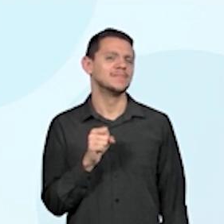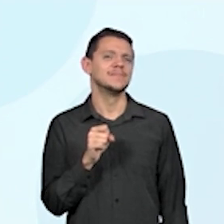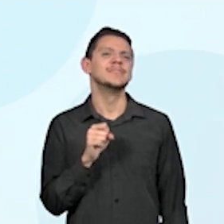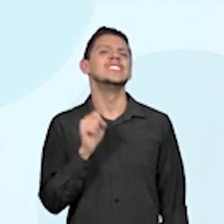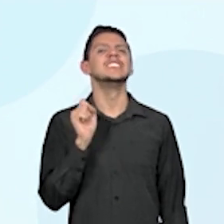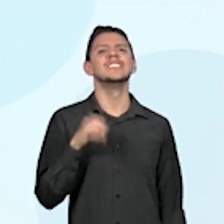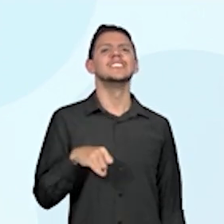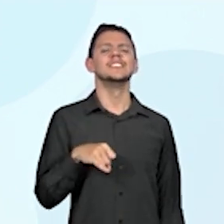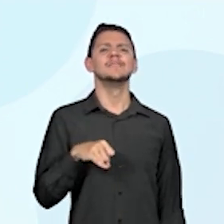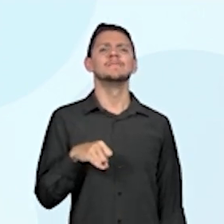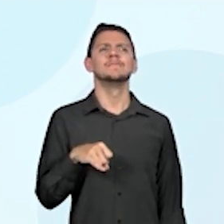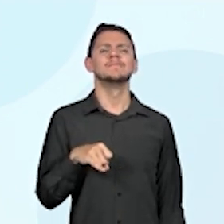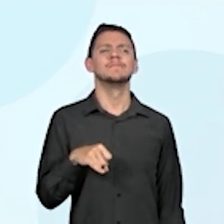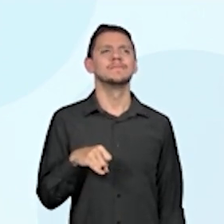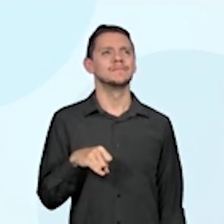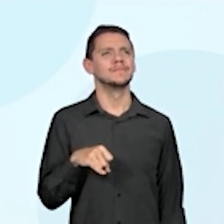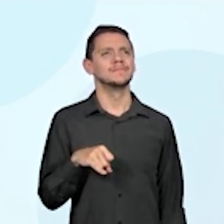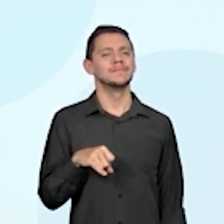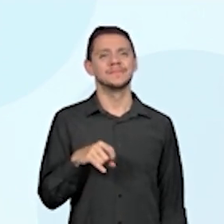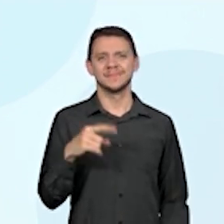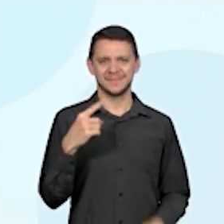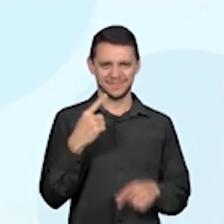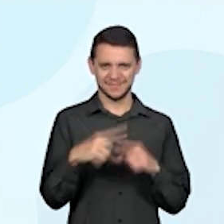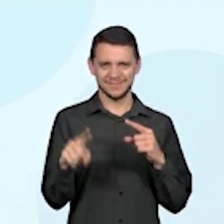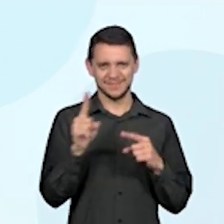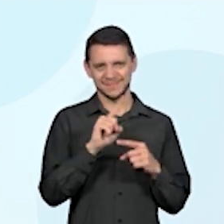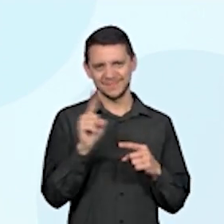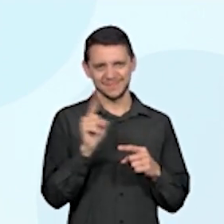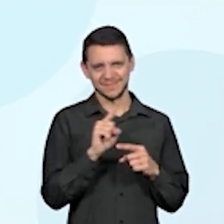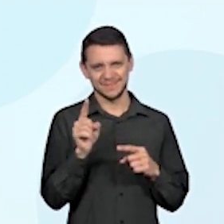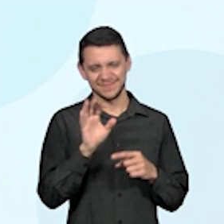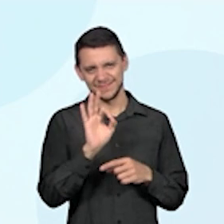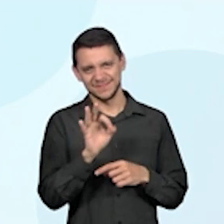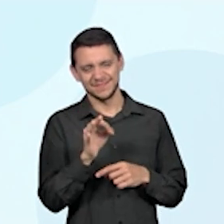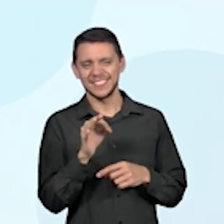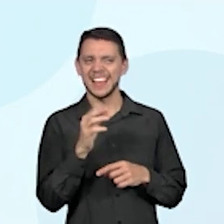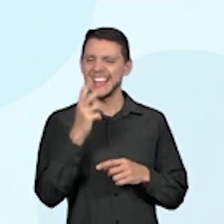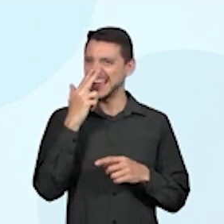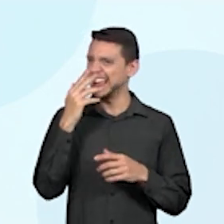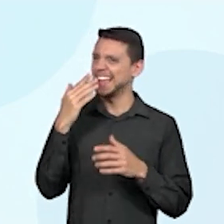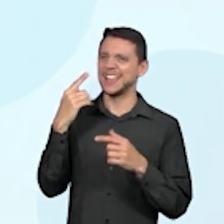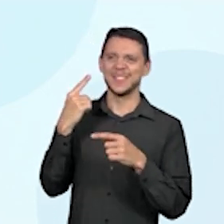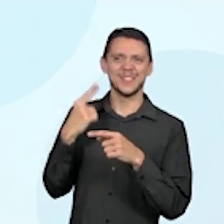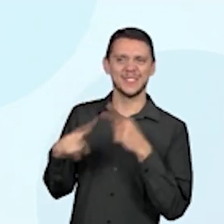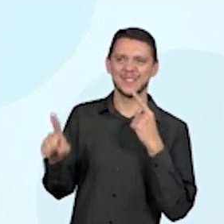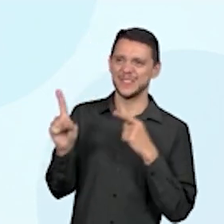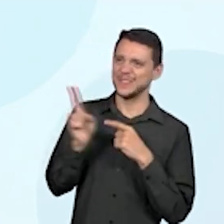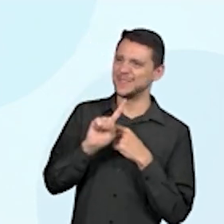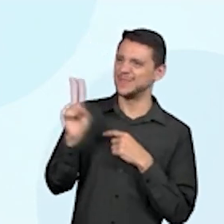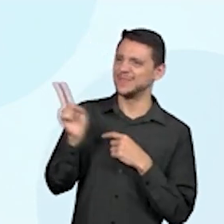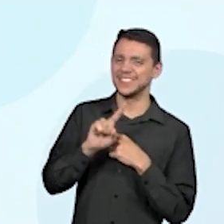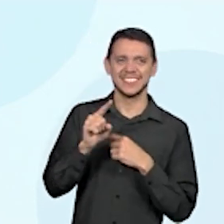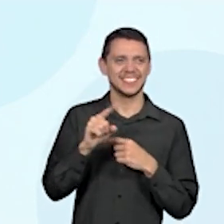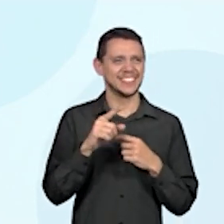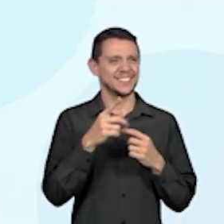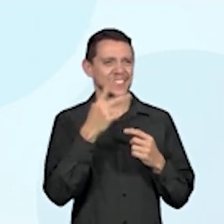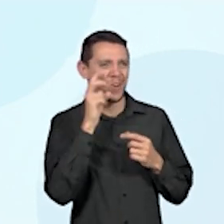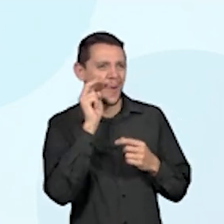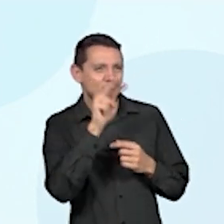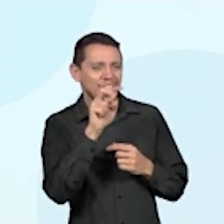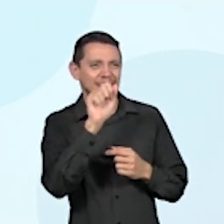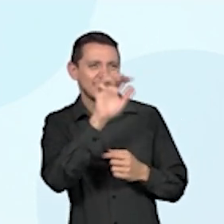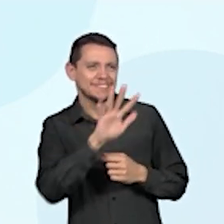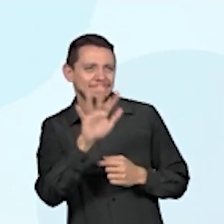Eu acho que não combina muito. Também acho que não. Não tem. A gente não tem essa impressão, né?